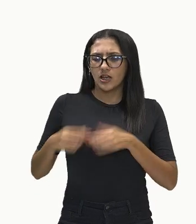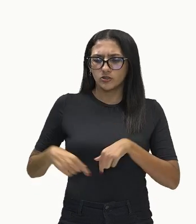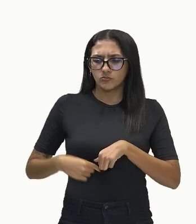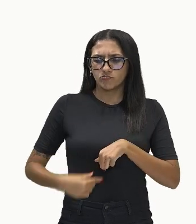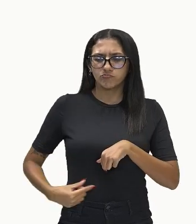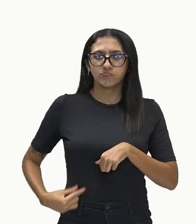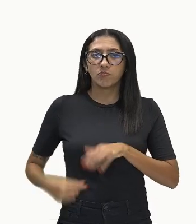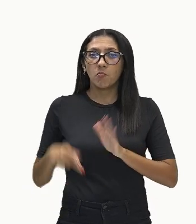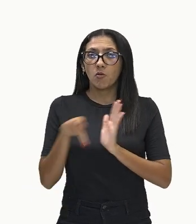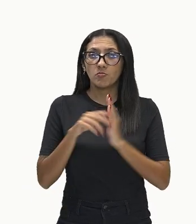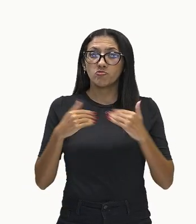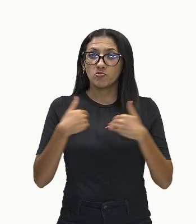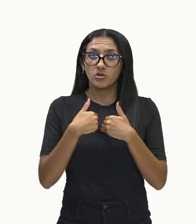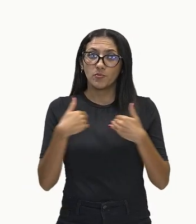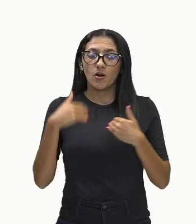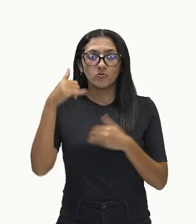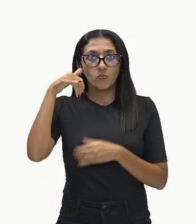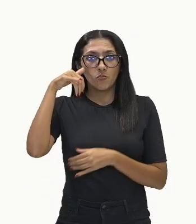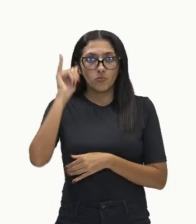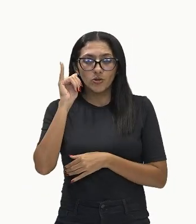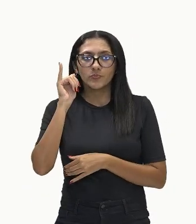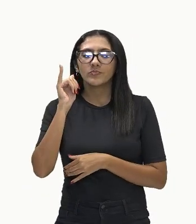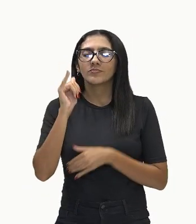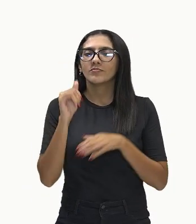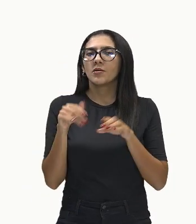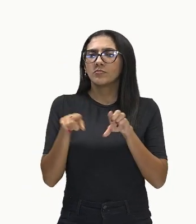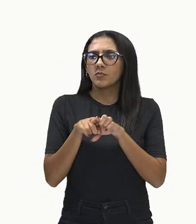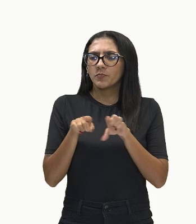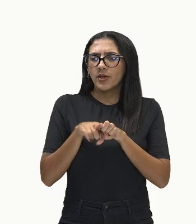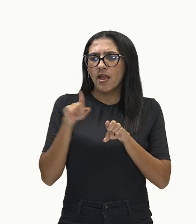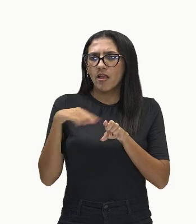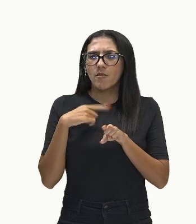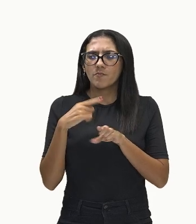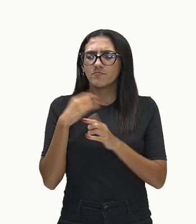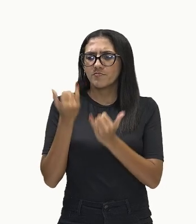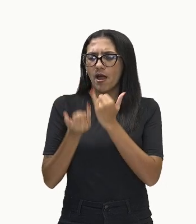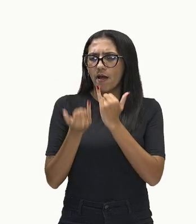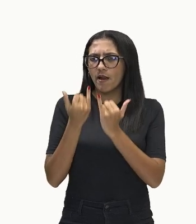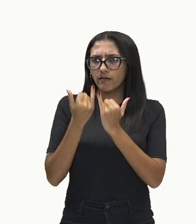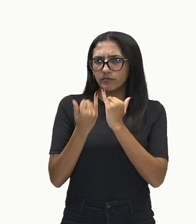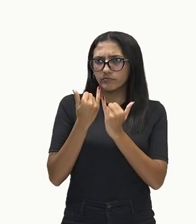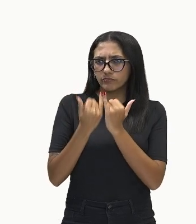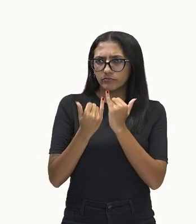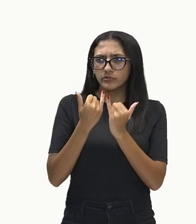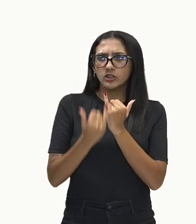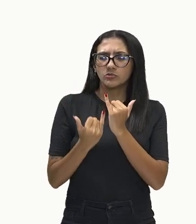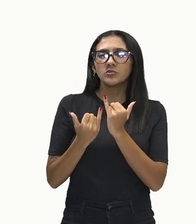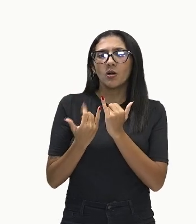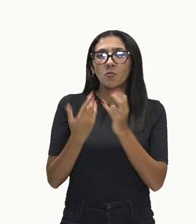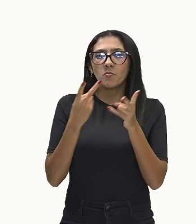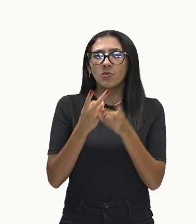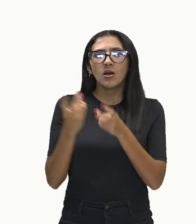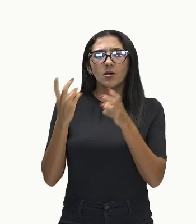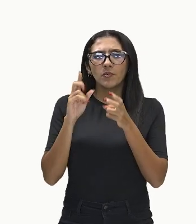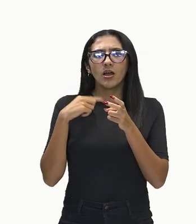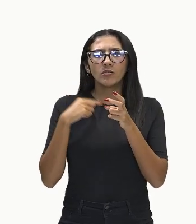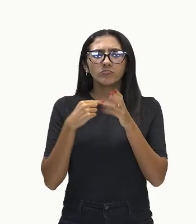gado, que tem a mesma função do nosso. Aí você consegue visualizar essas